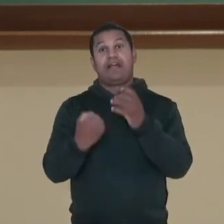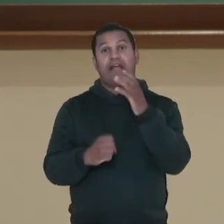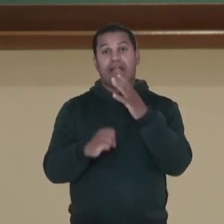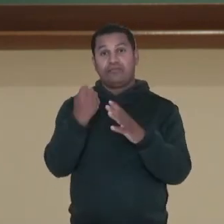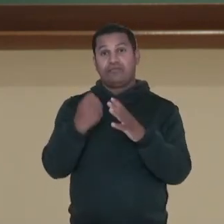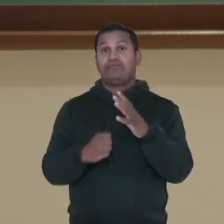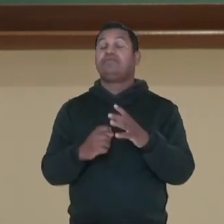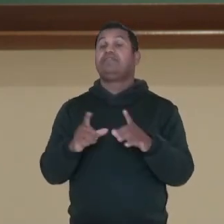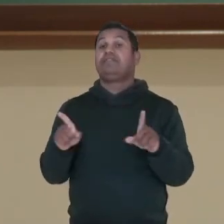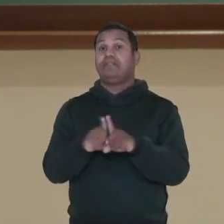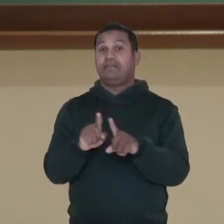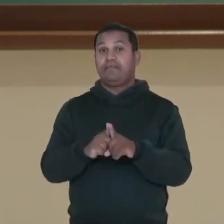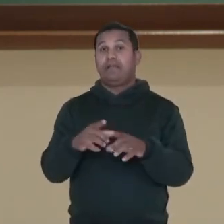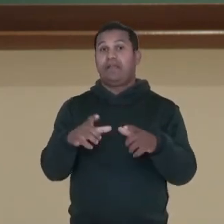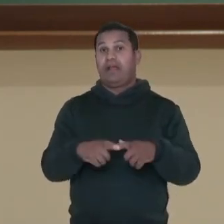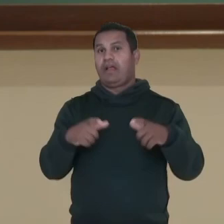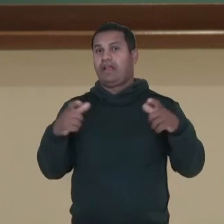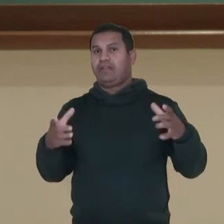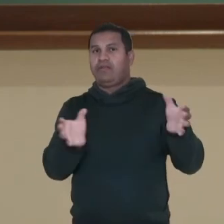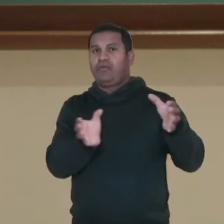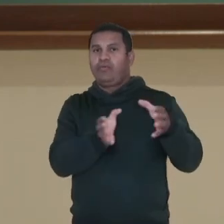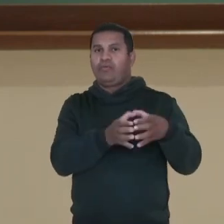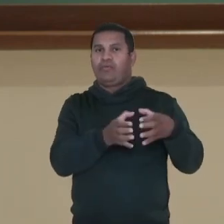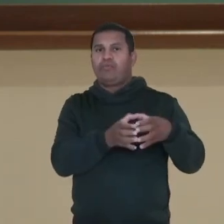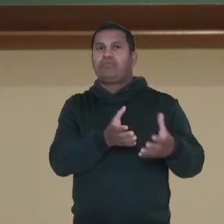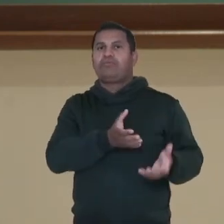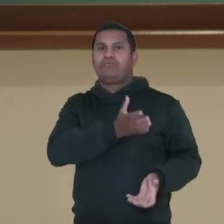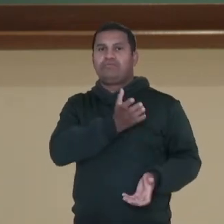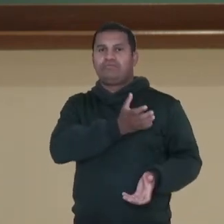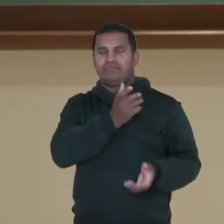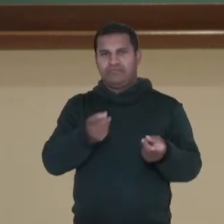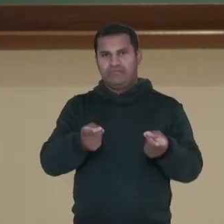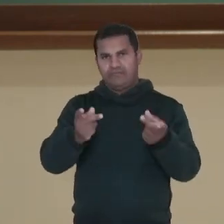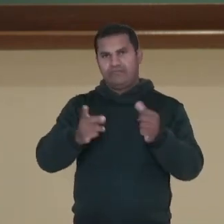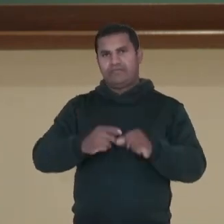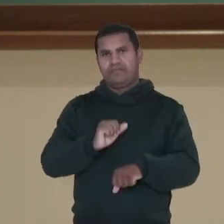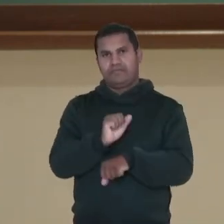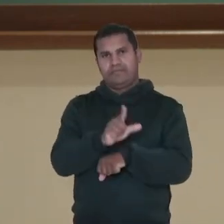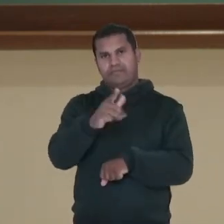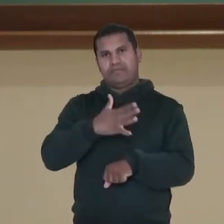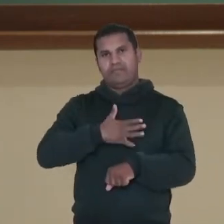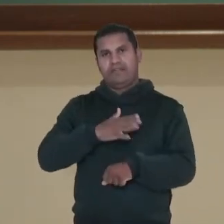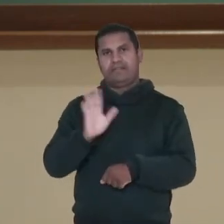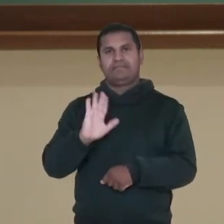da burguesia. Tudo bem? Eu espero que vocês tenham gostado e até a próxima.